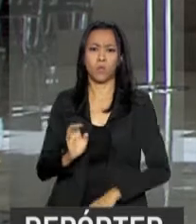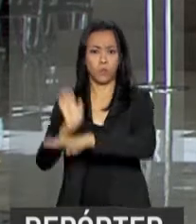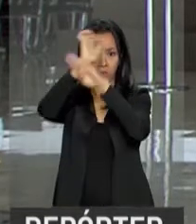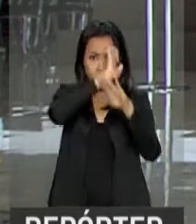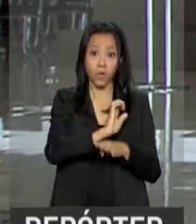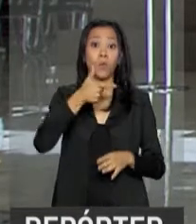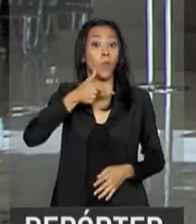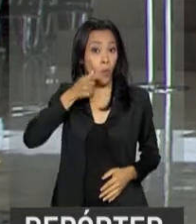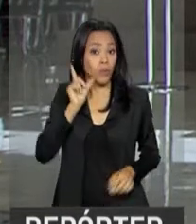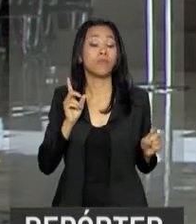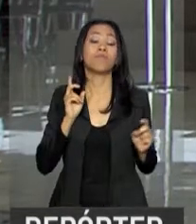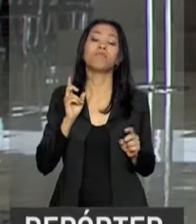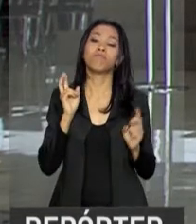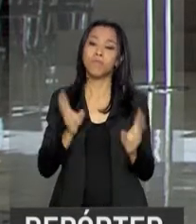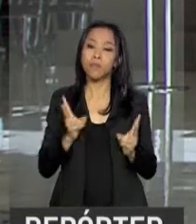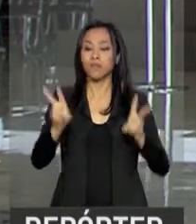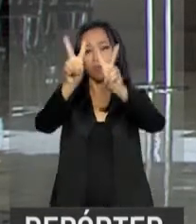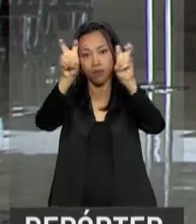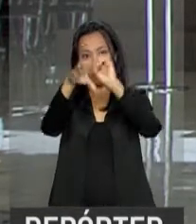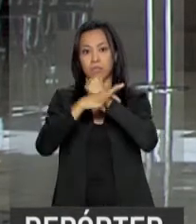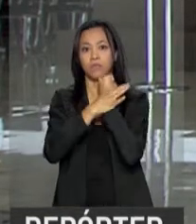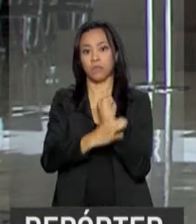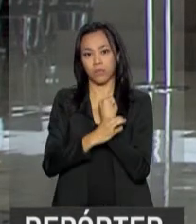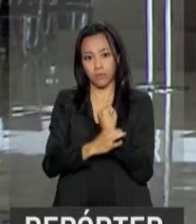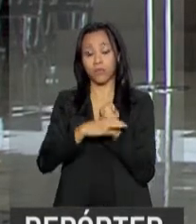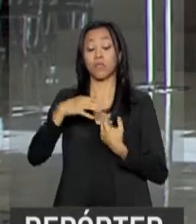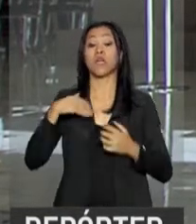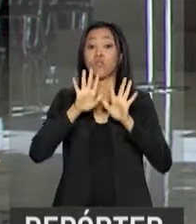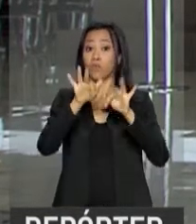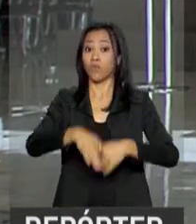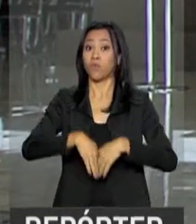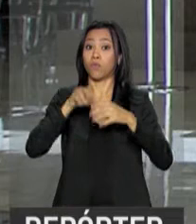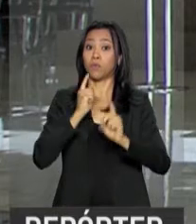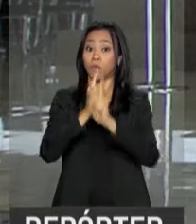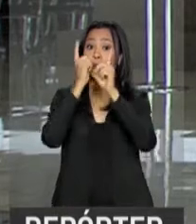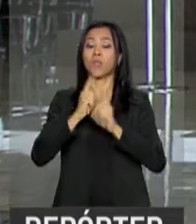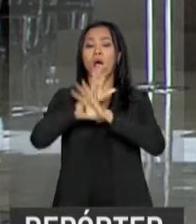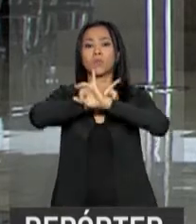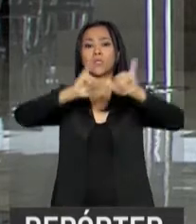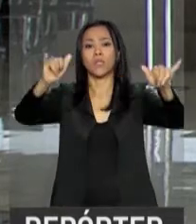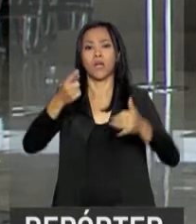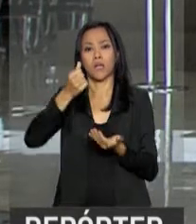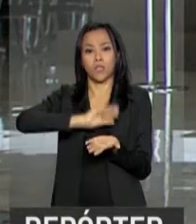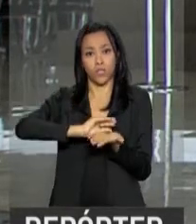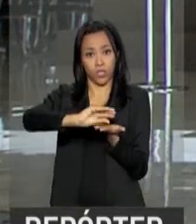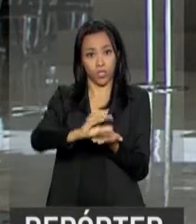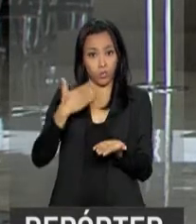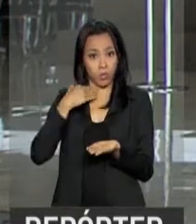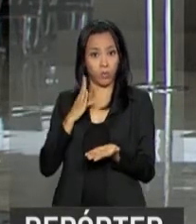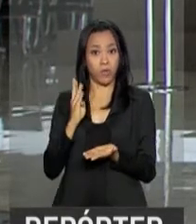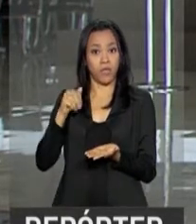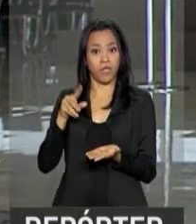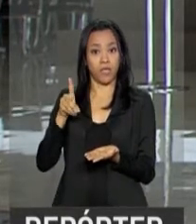também foi sobre segurança pública no final do evento foi anunciado uma linha de crédito do bnds no valor